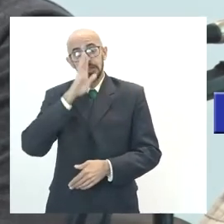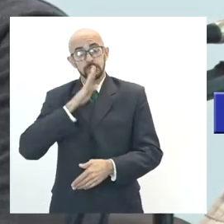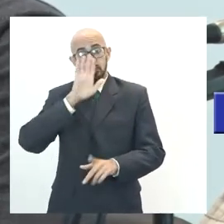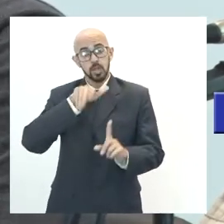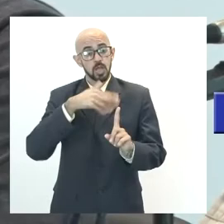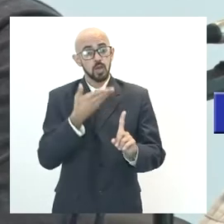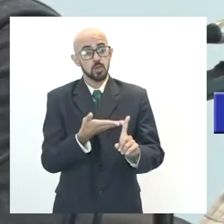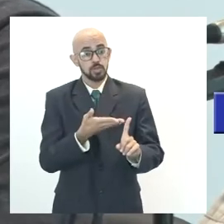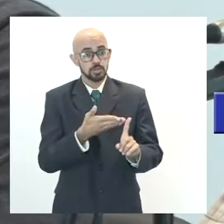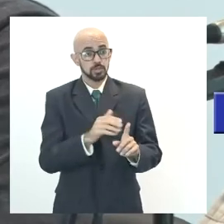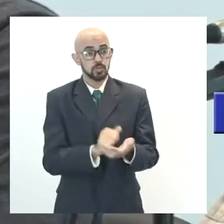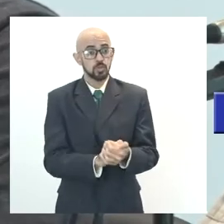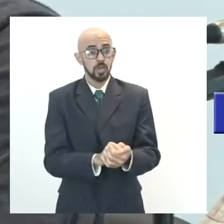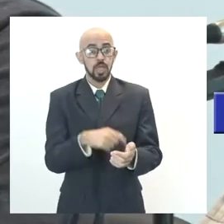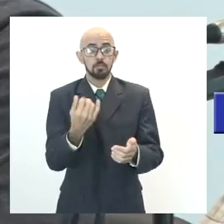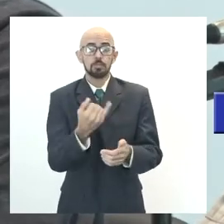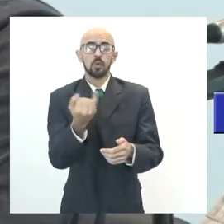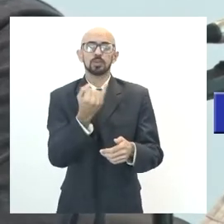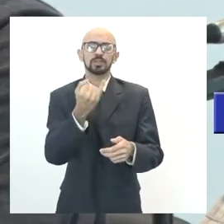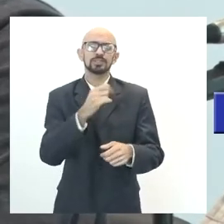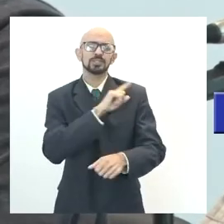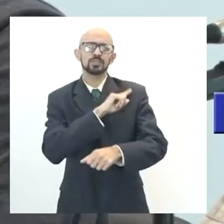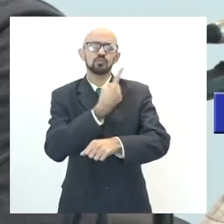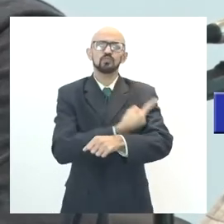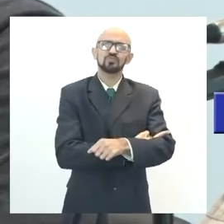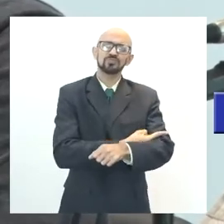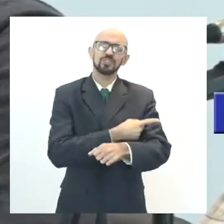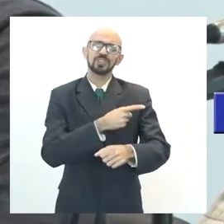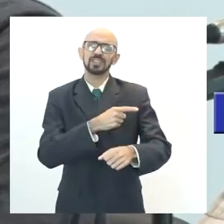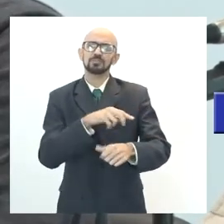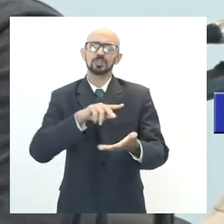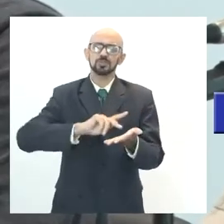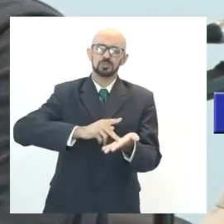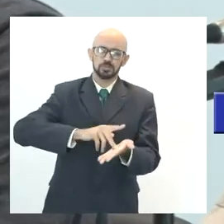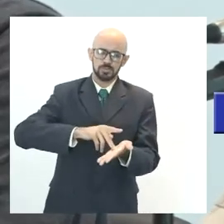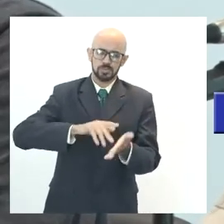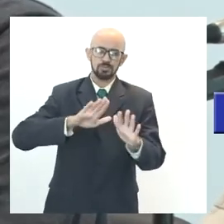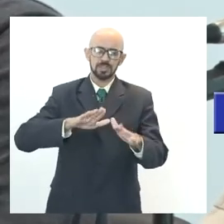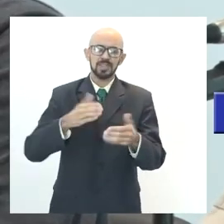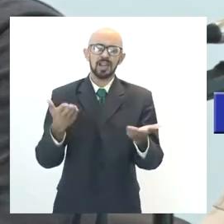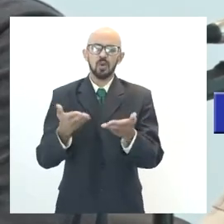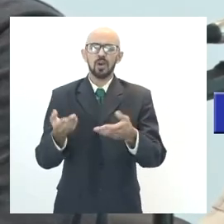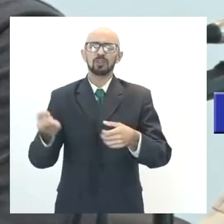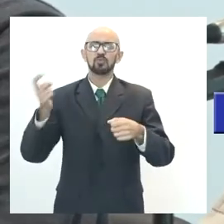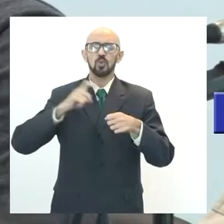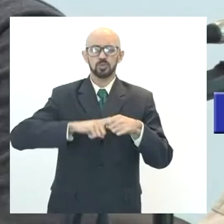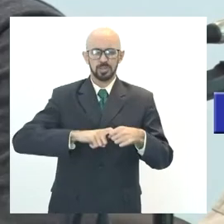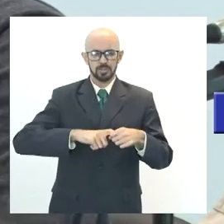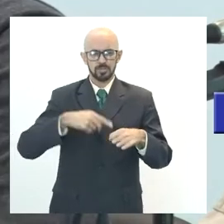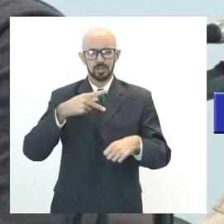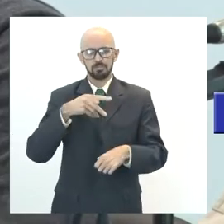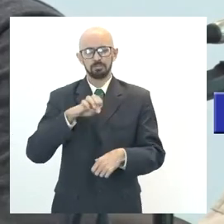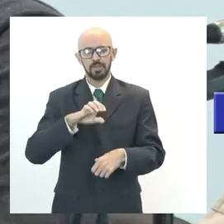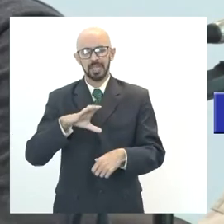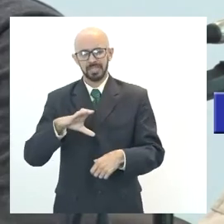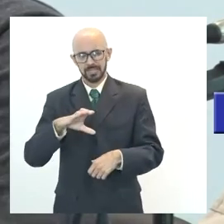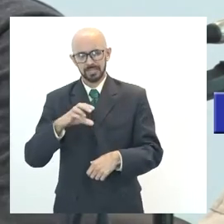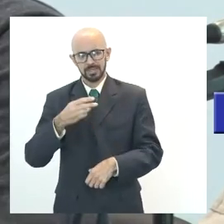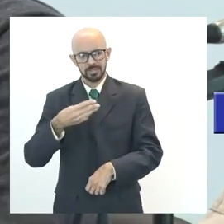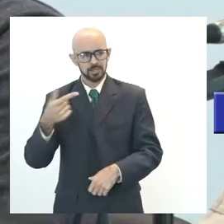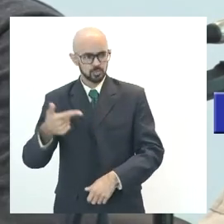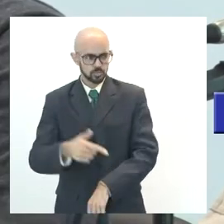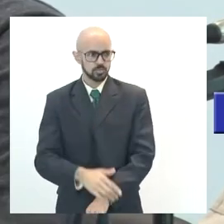fortalecimento político do sindicato pão tá acontecendo isso agora voltando a até 32